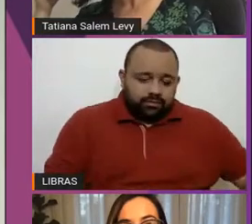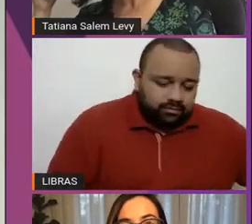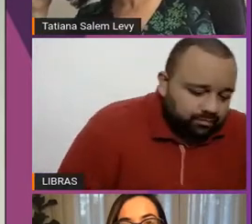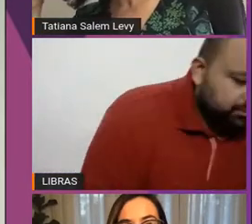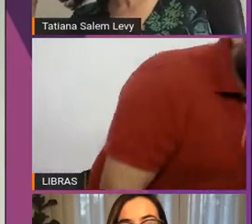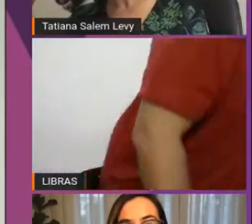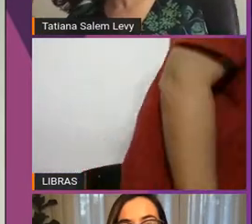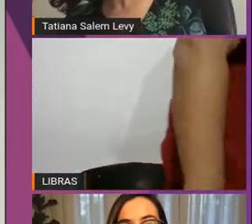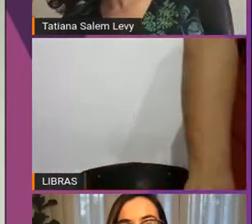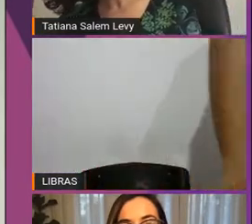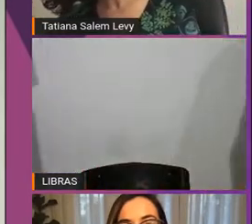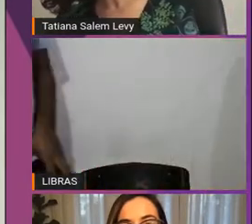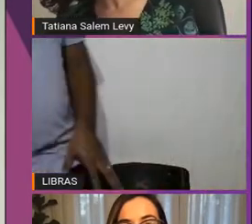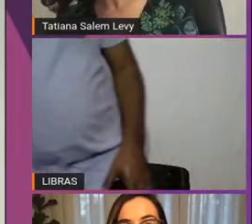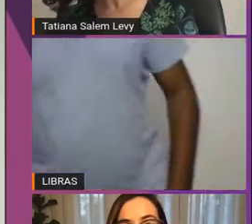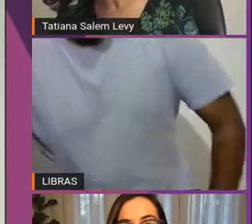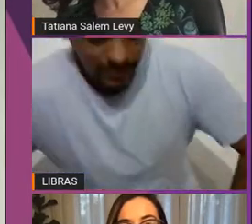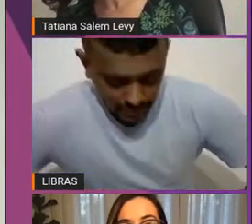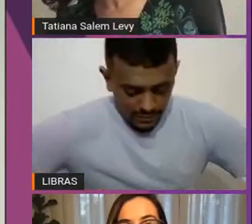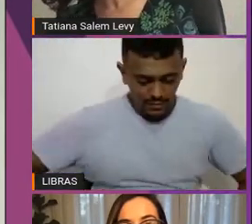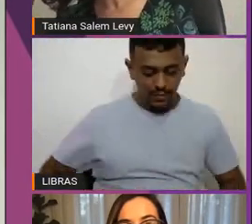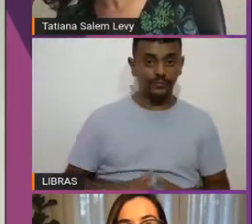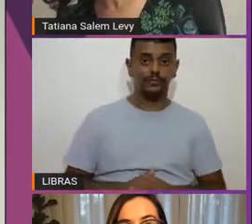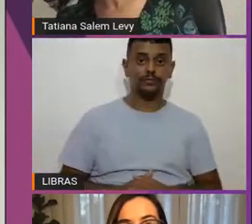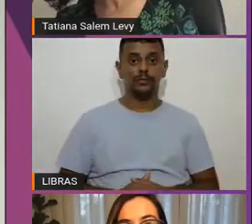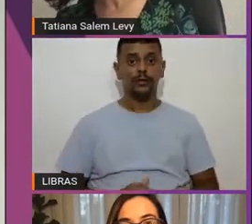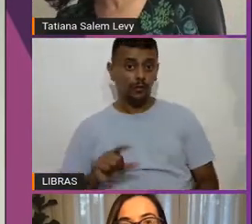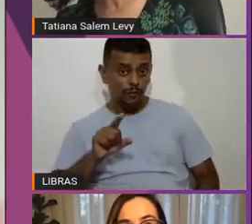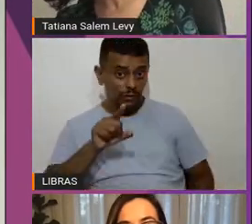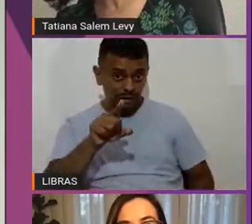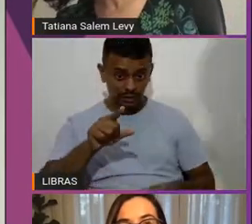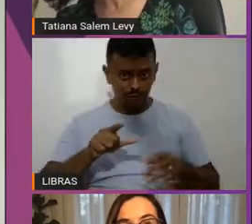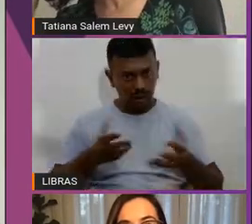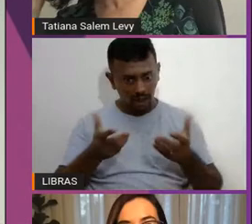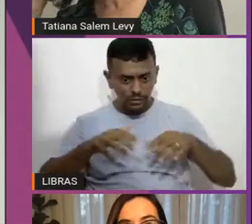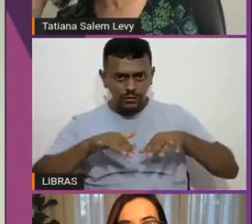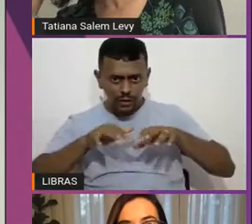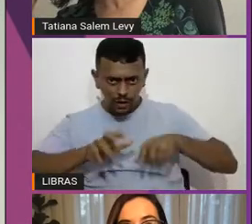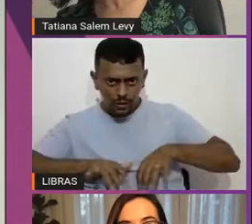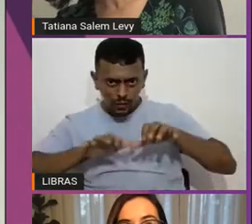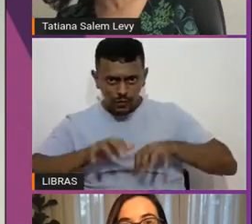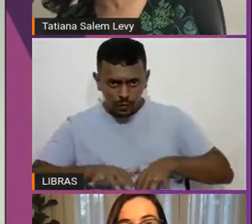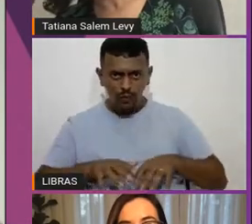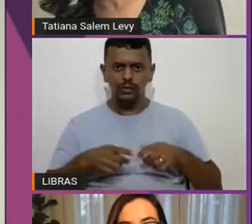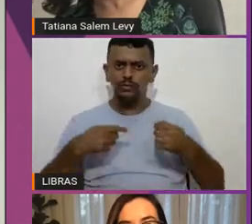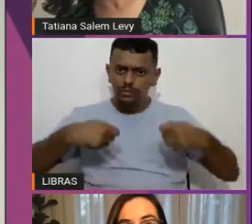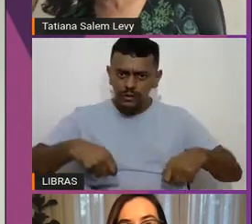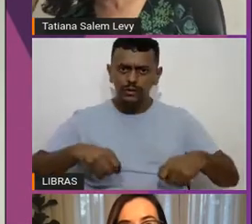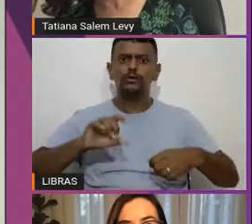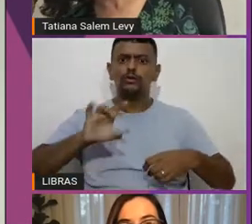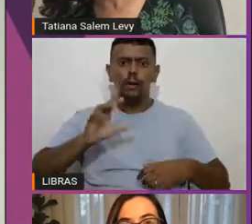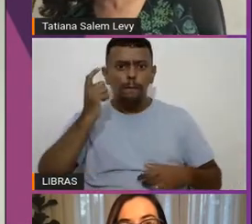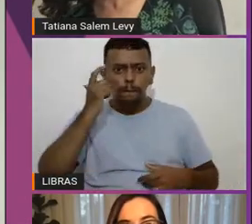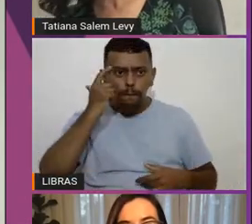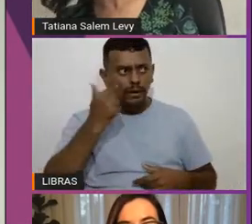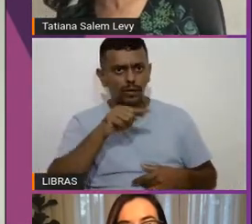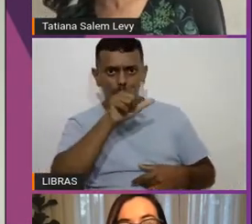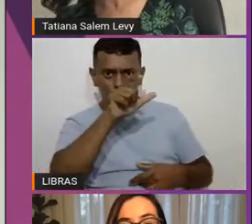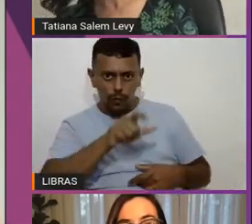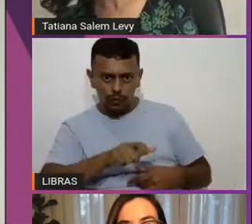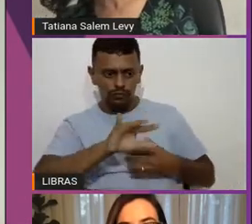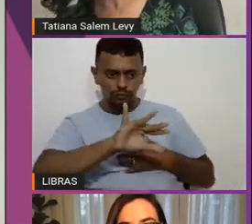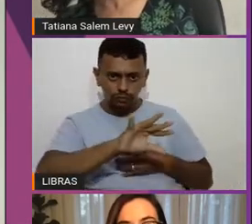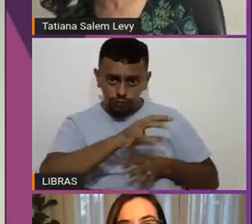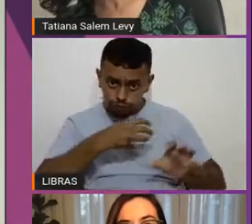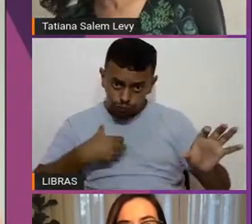sentido que o outro é Mas para ser escritores não pode só pensar no outro você precisa colocar dentro de um centro de inspeção acreditar que você tem algo para dizer